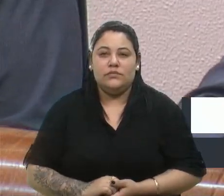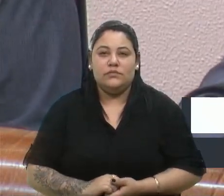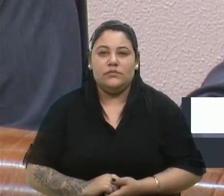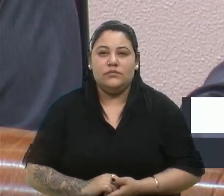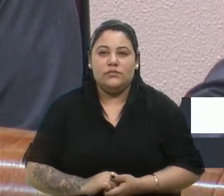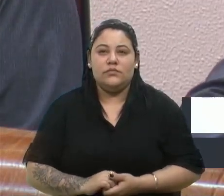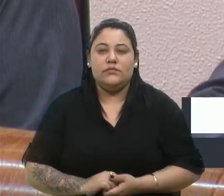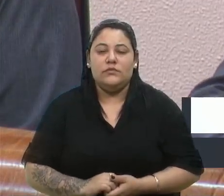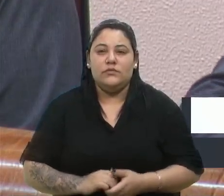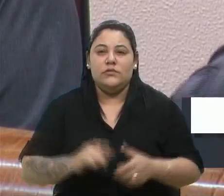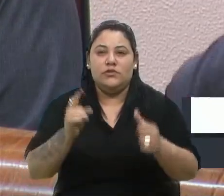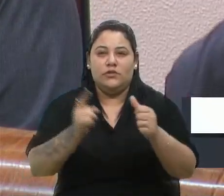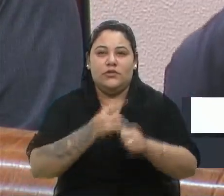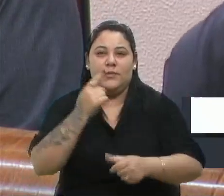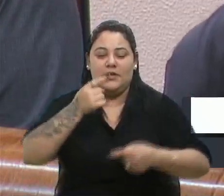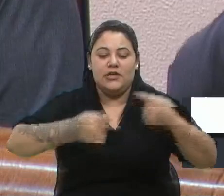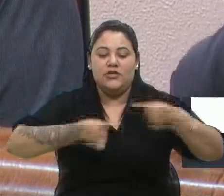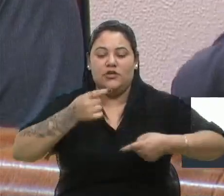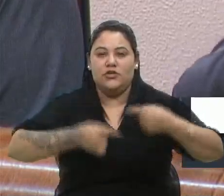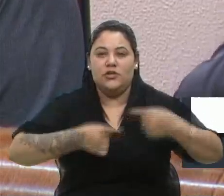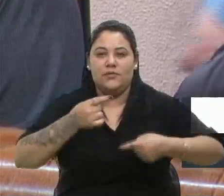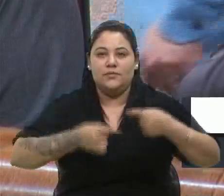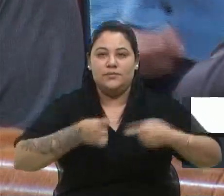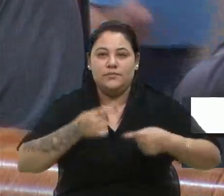Em primeira discussão, projeto de lei número